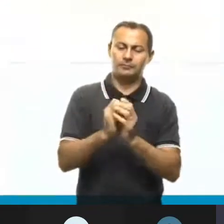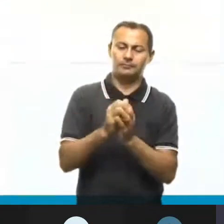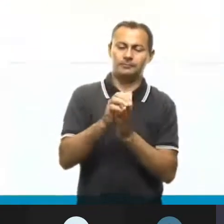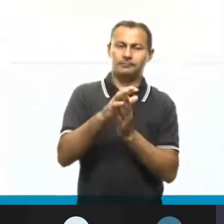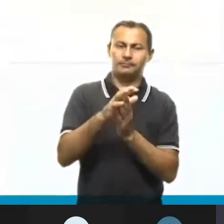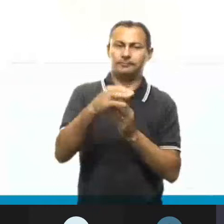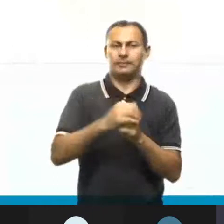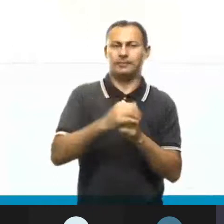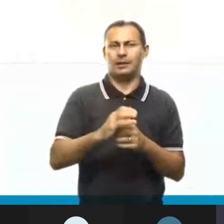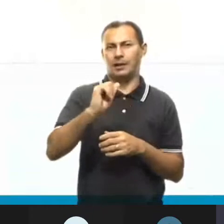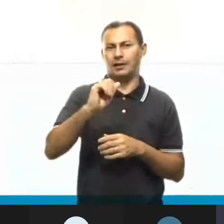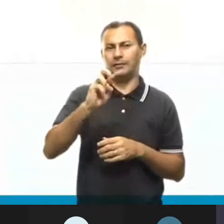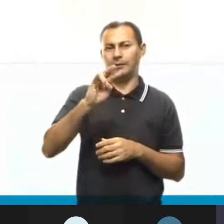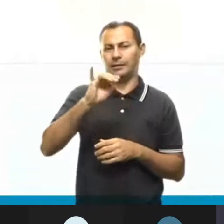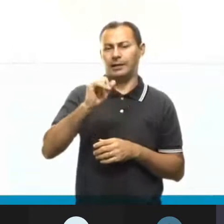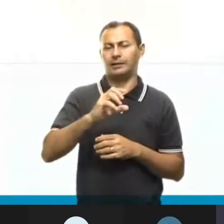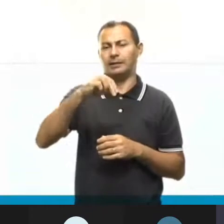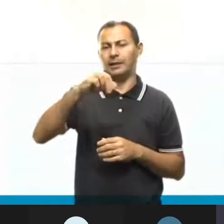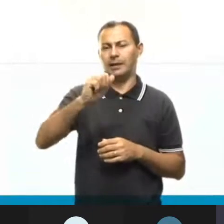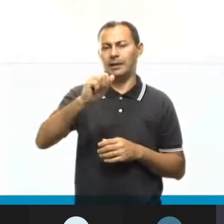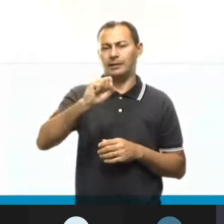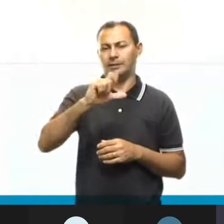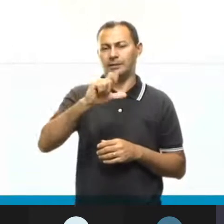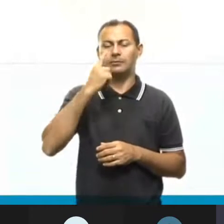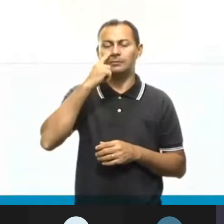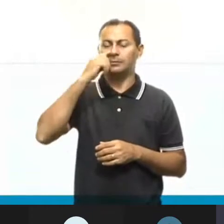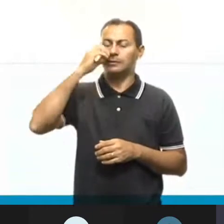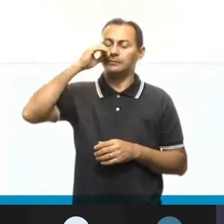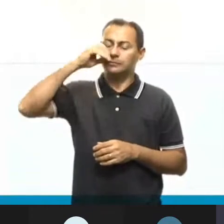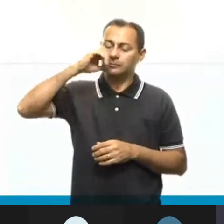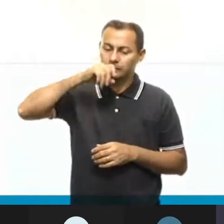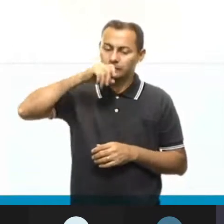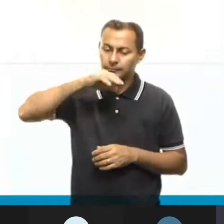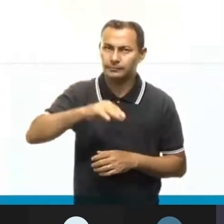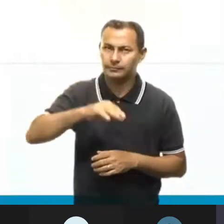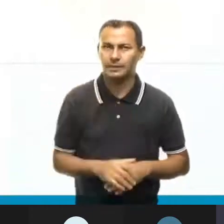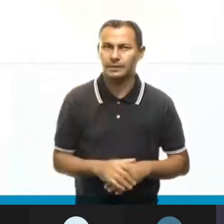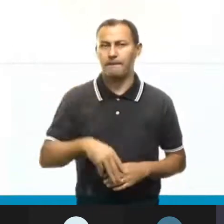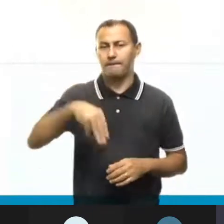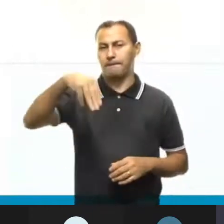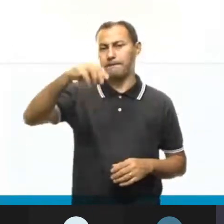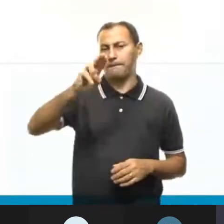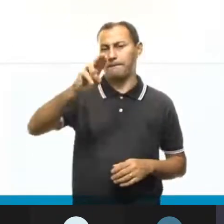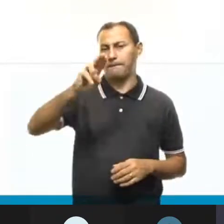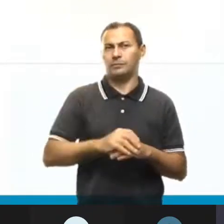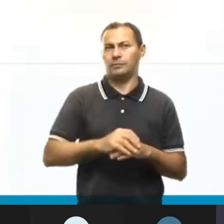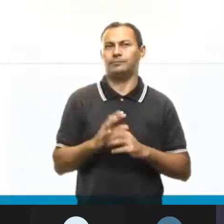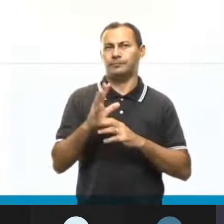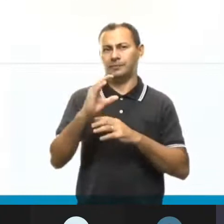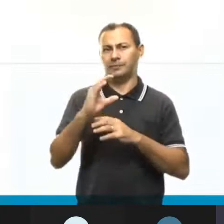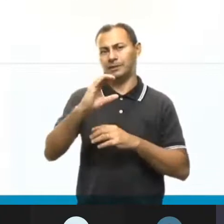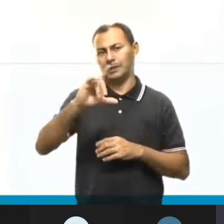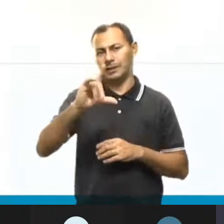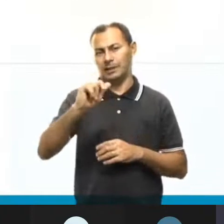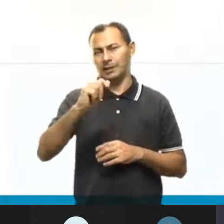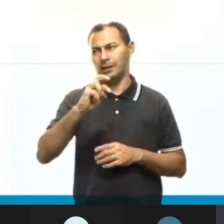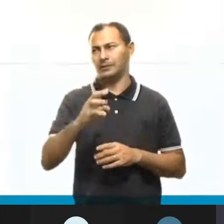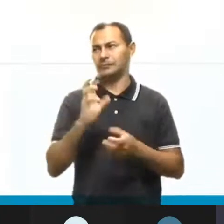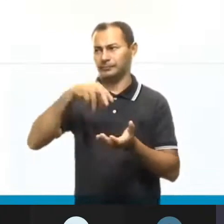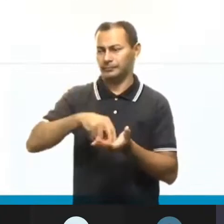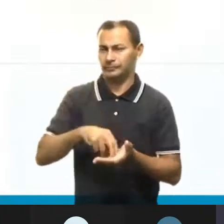direção lá à cavidade nasal para que seja então eliminado. Então, esse muco, né, e esse batimento ciliar,